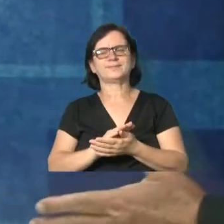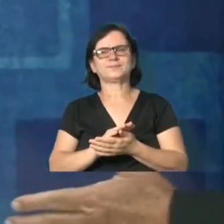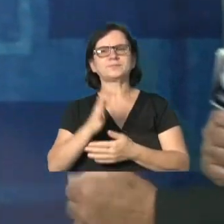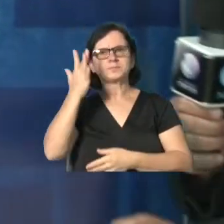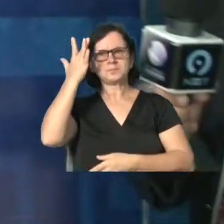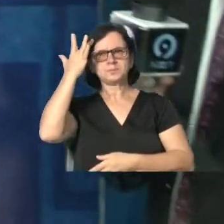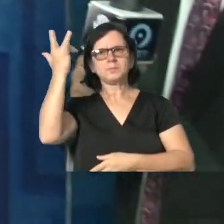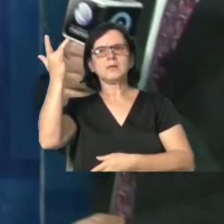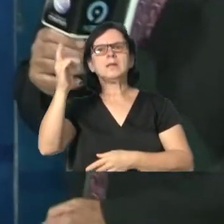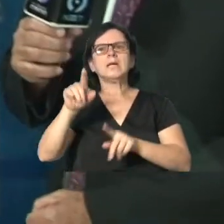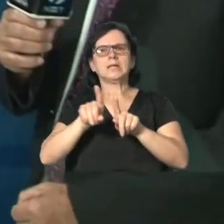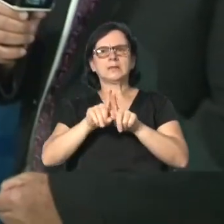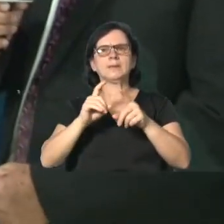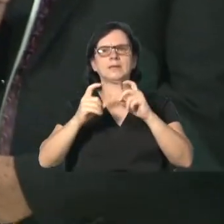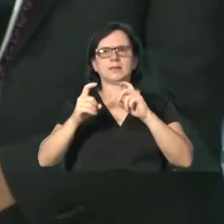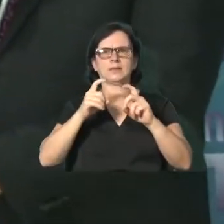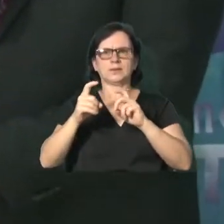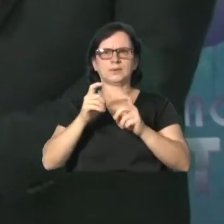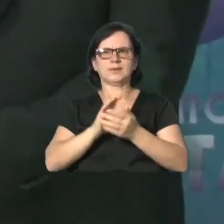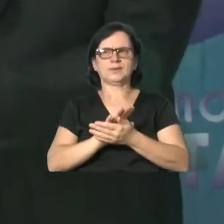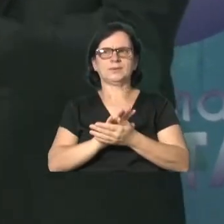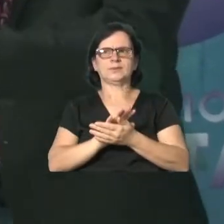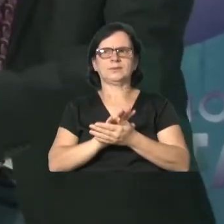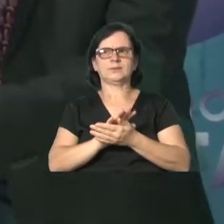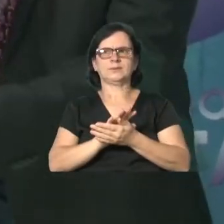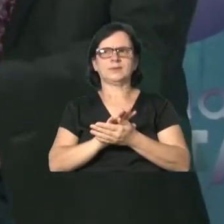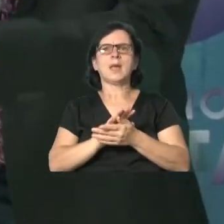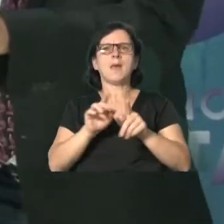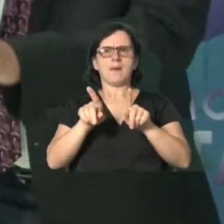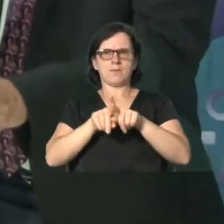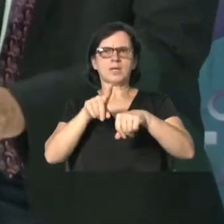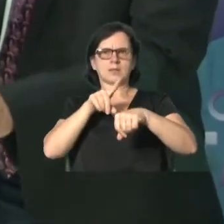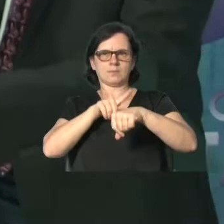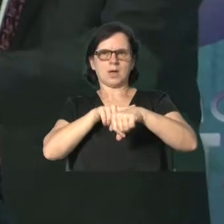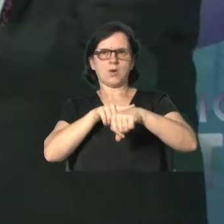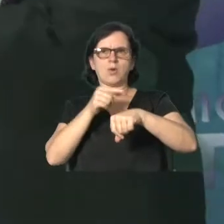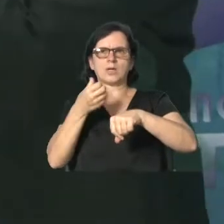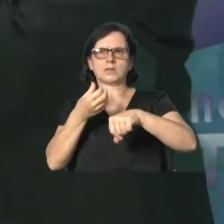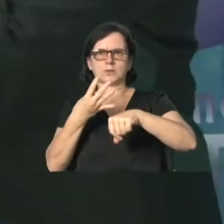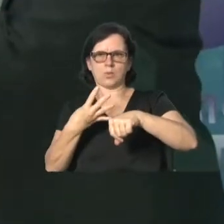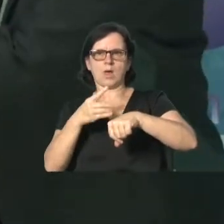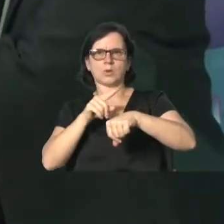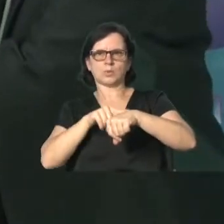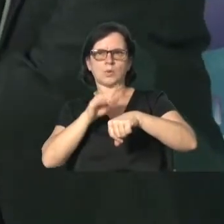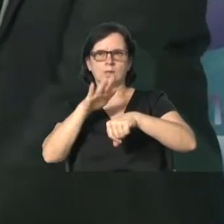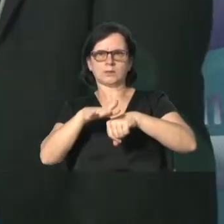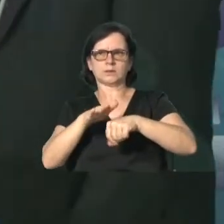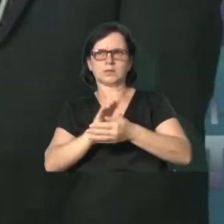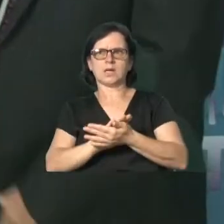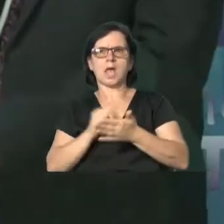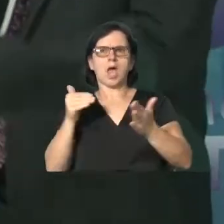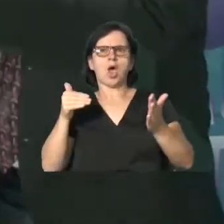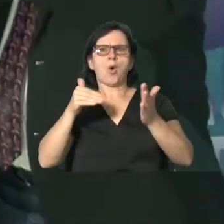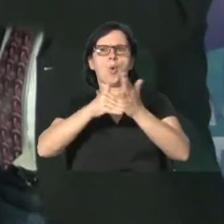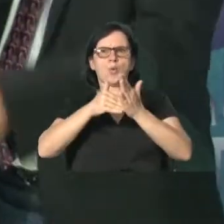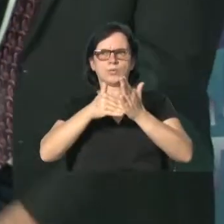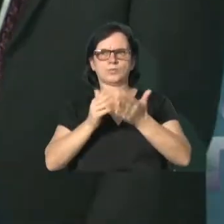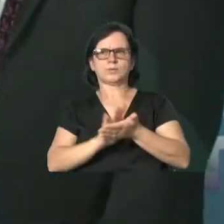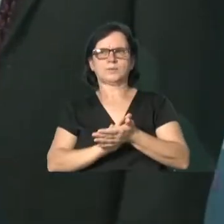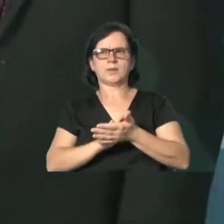o senhor falou da sessão ordinária amanhã, mesmo horário, às 16 horas, é a última desse ano,